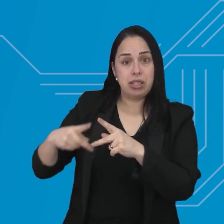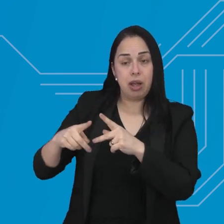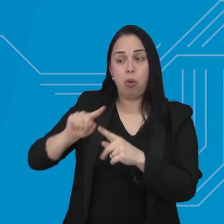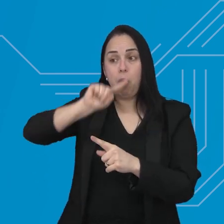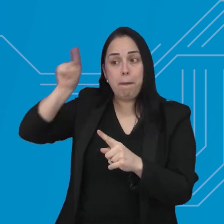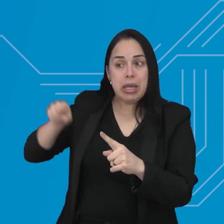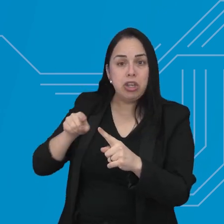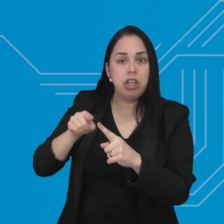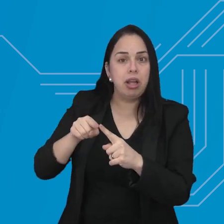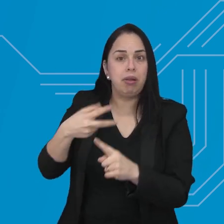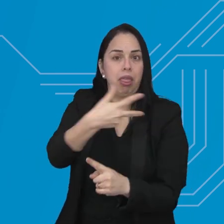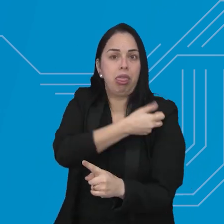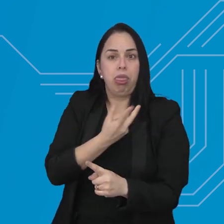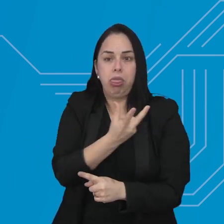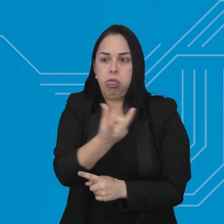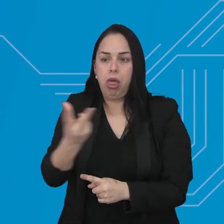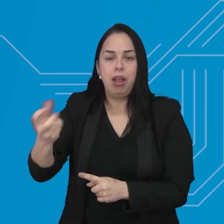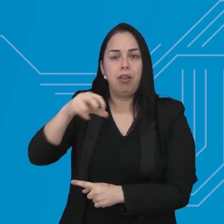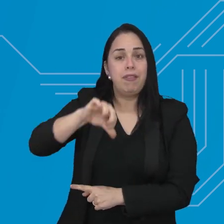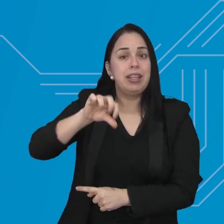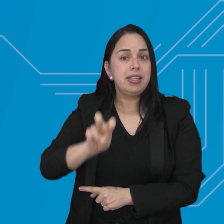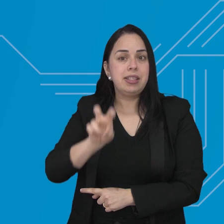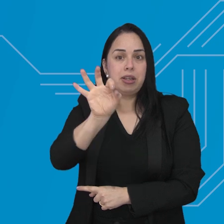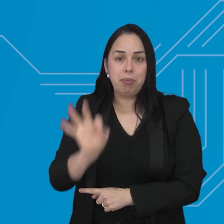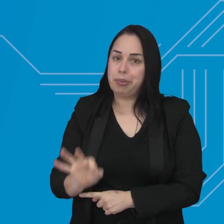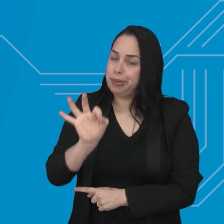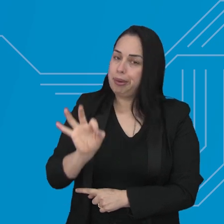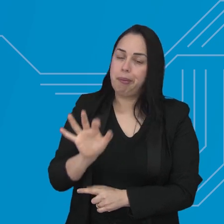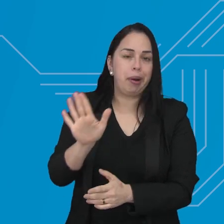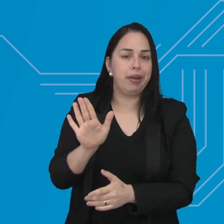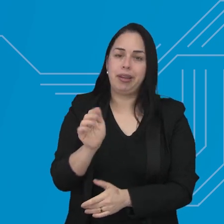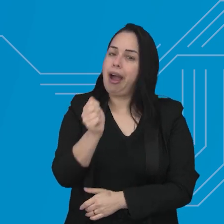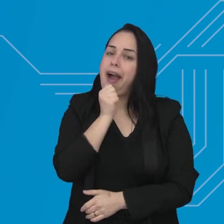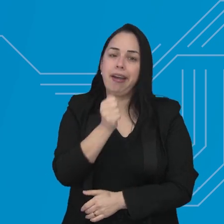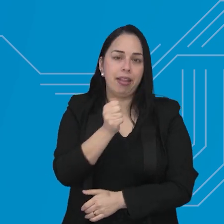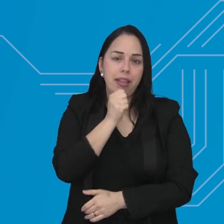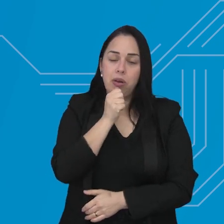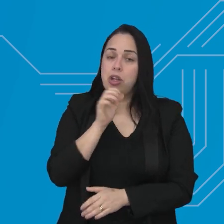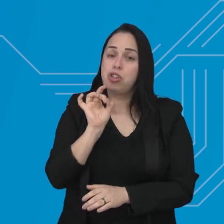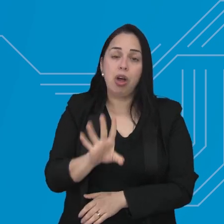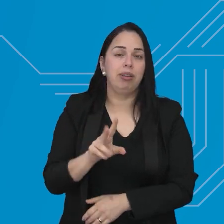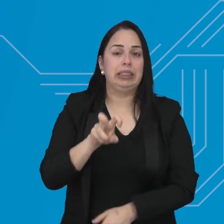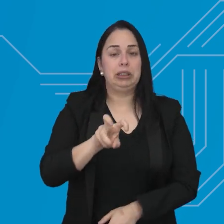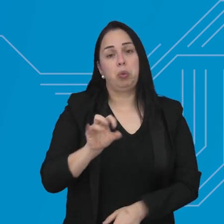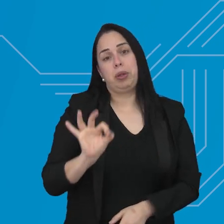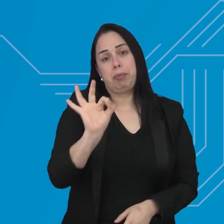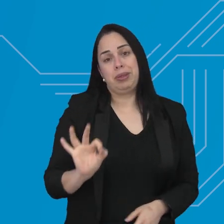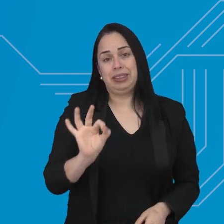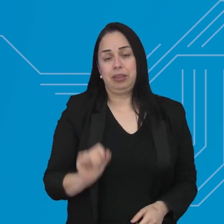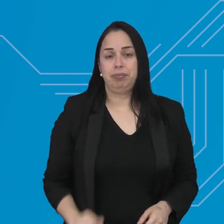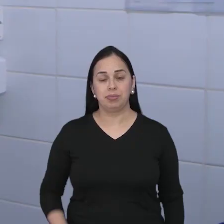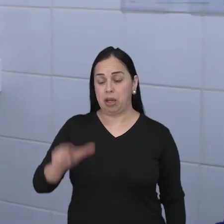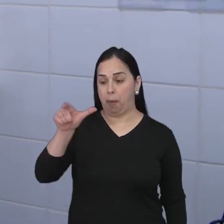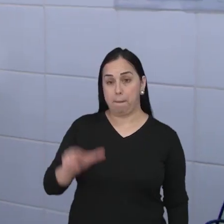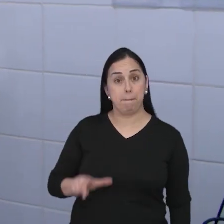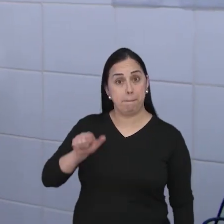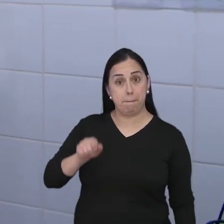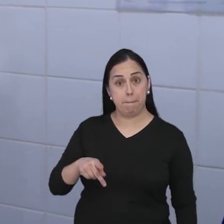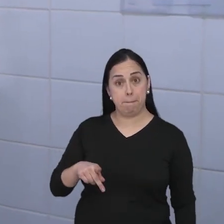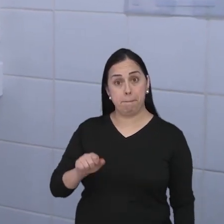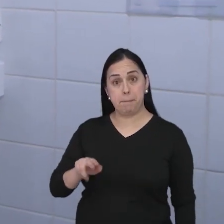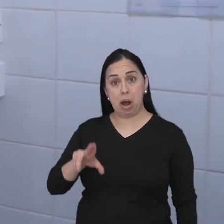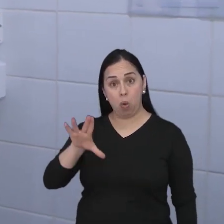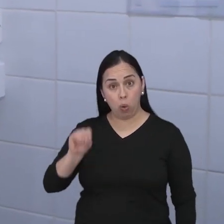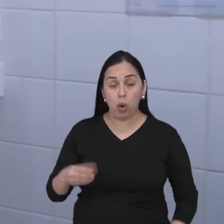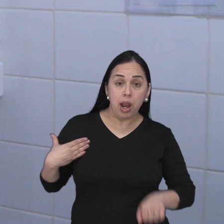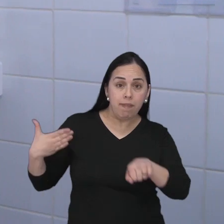em São José, a meta de imunizar 95% do público-alvo passou longe, não chegou a 50%. O Paulo veio